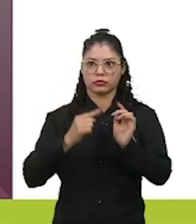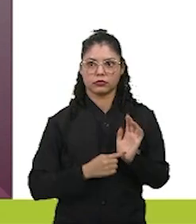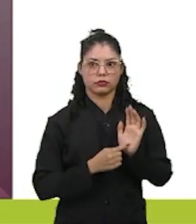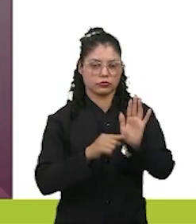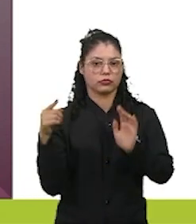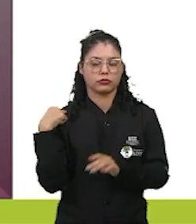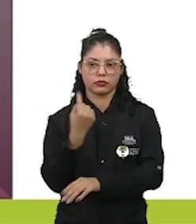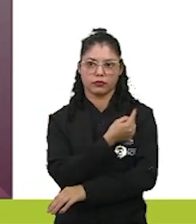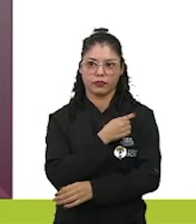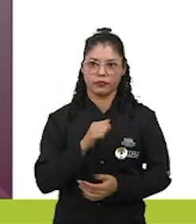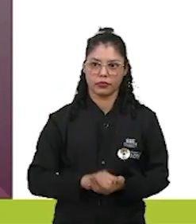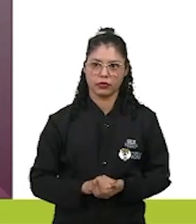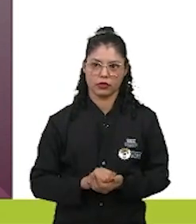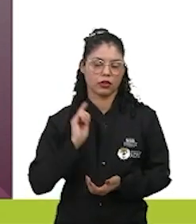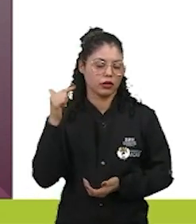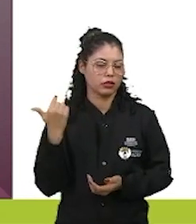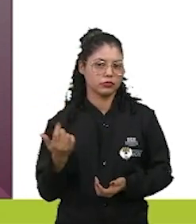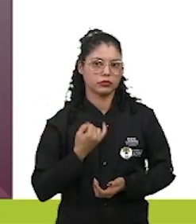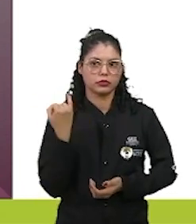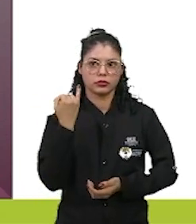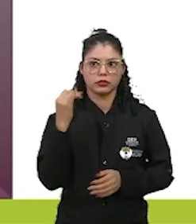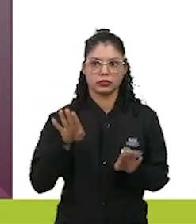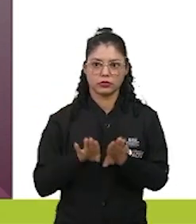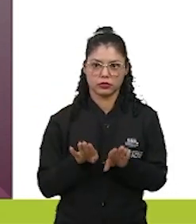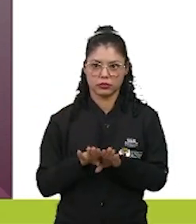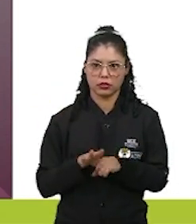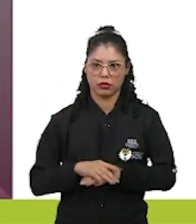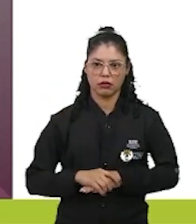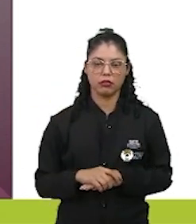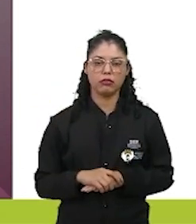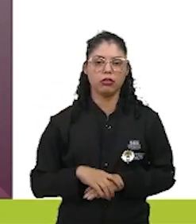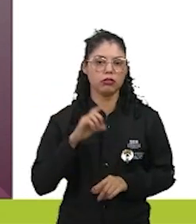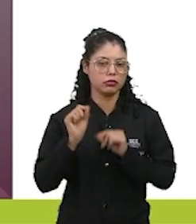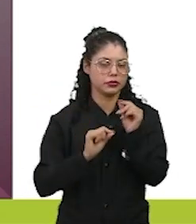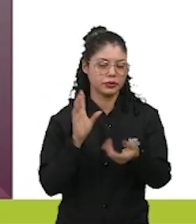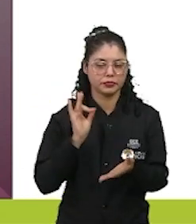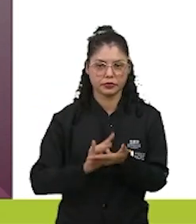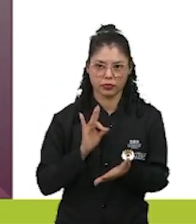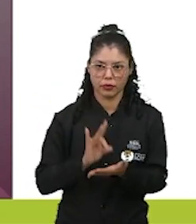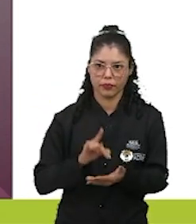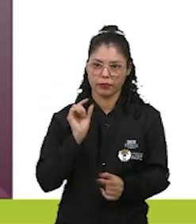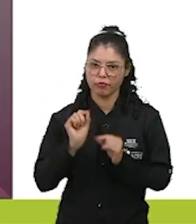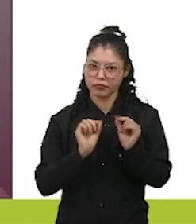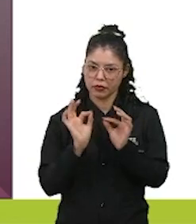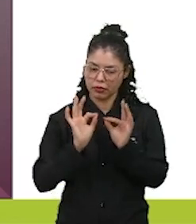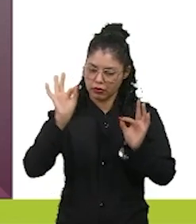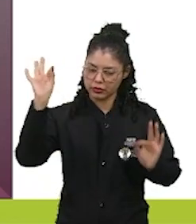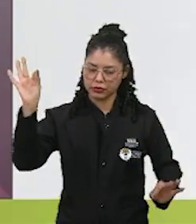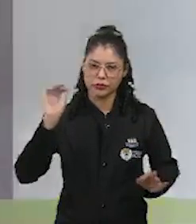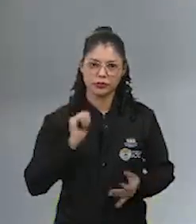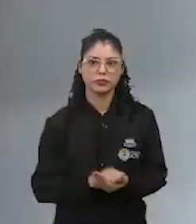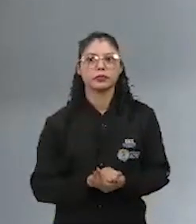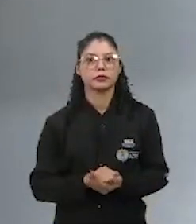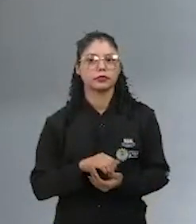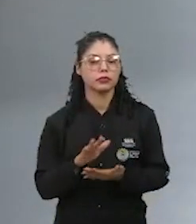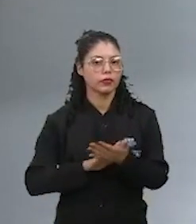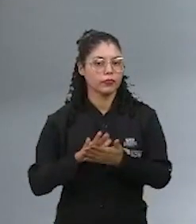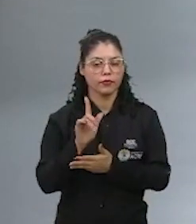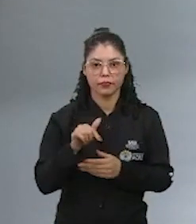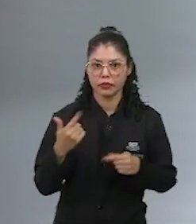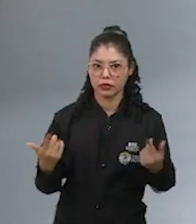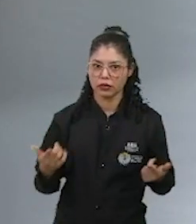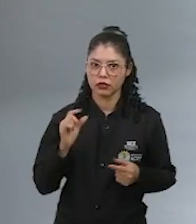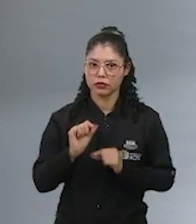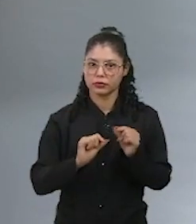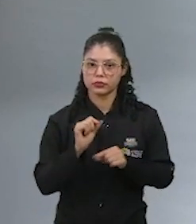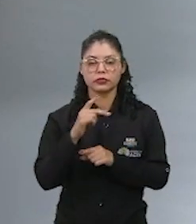representa as nossas outras hipotenusas, tá bom? Então, o que eu tenho, na verdade, aqui na distância entre dois pontos? Nada mais do que o Teorema